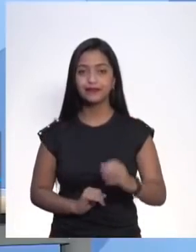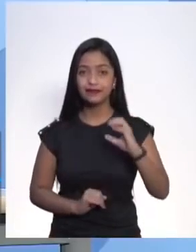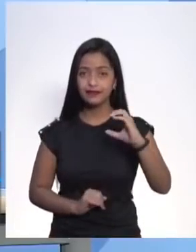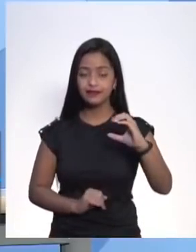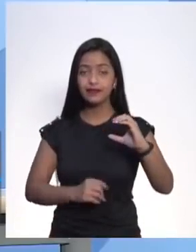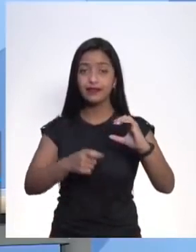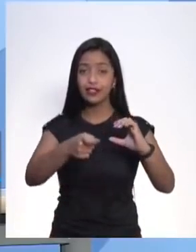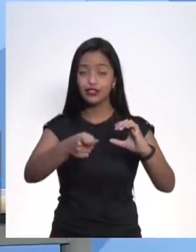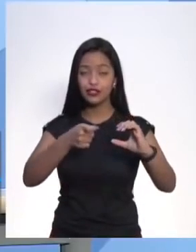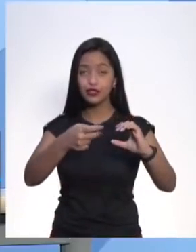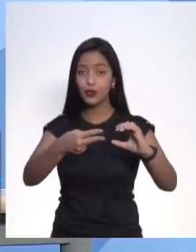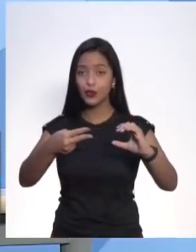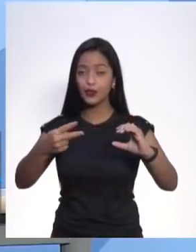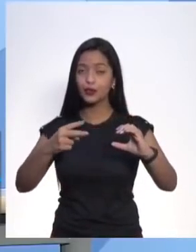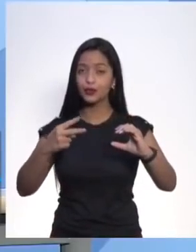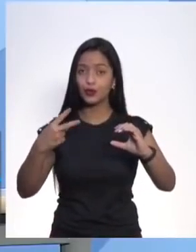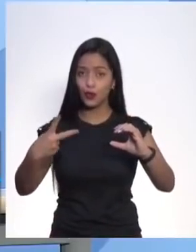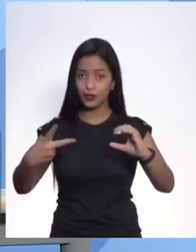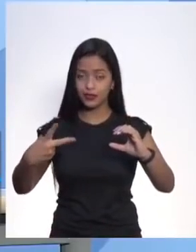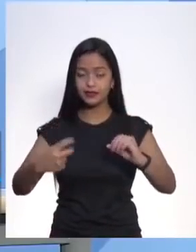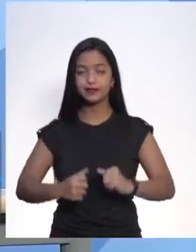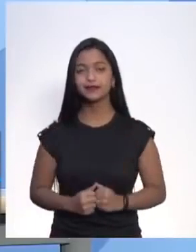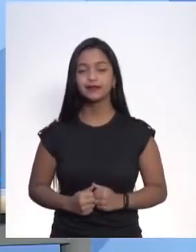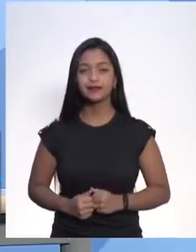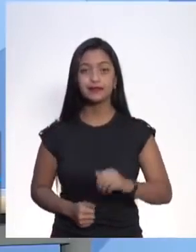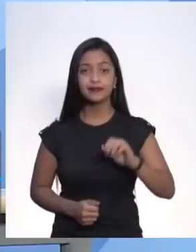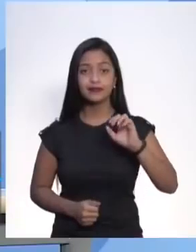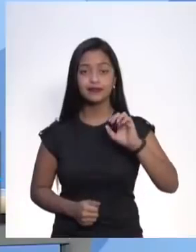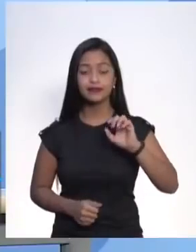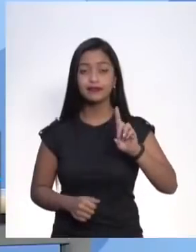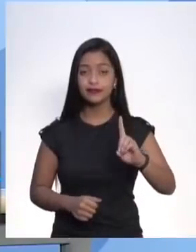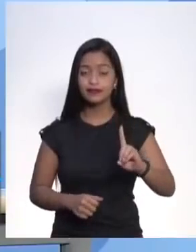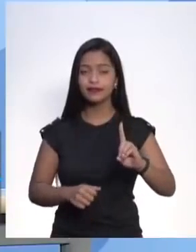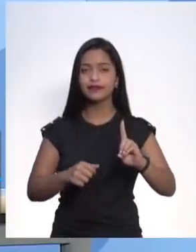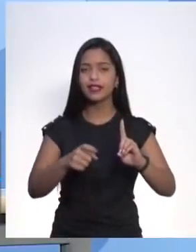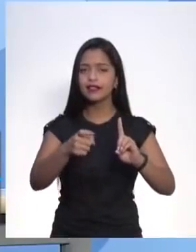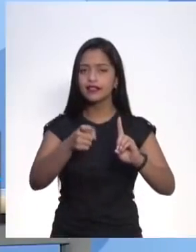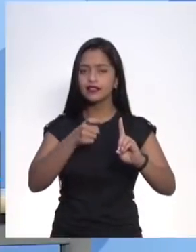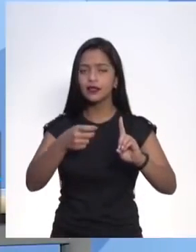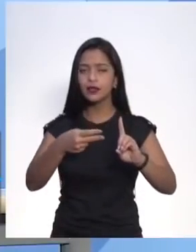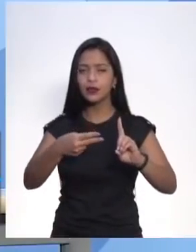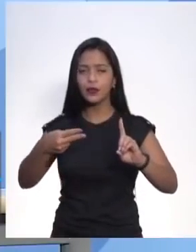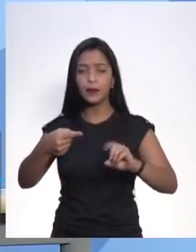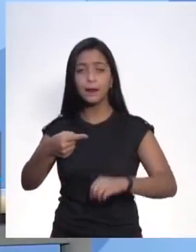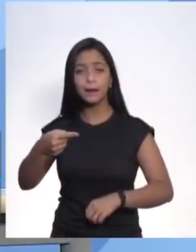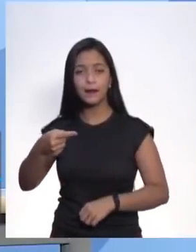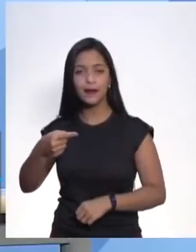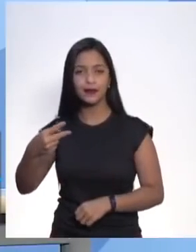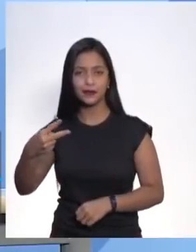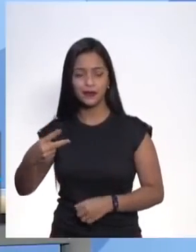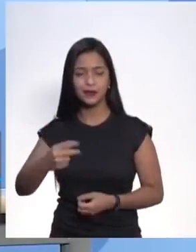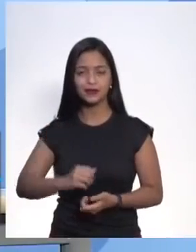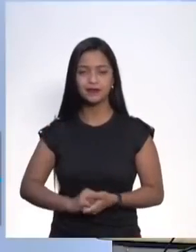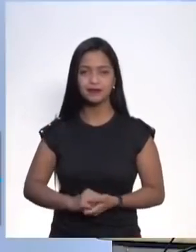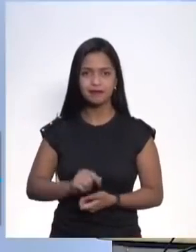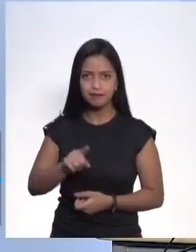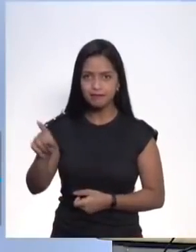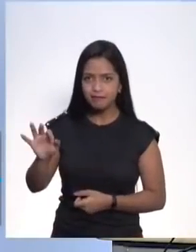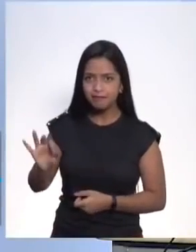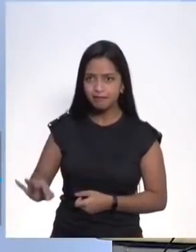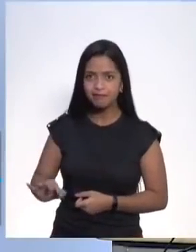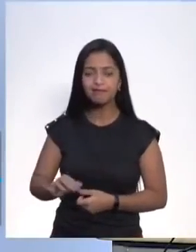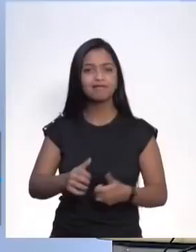X equivale a 2. E na E, o Y equivale a menos 2. Eles Boa. Estão certos? Boa, isso aí,